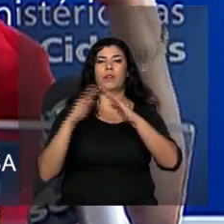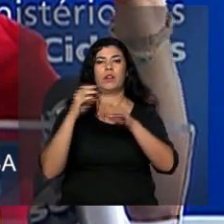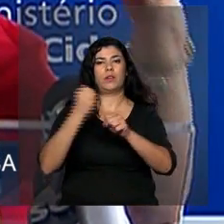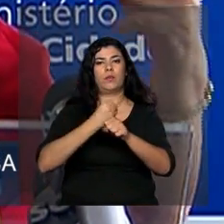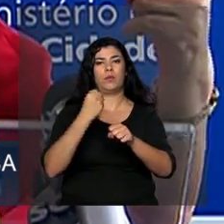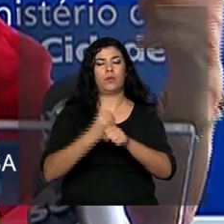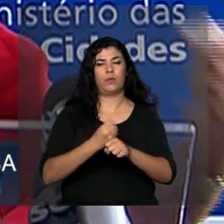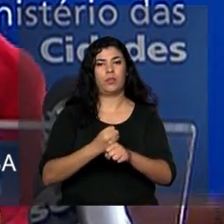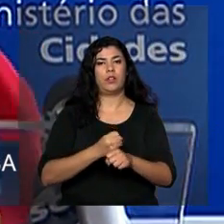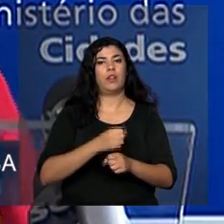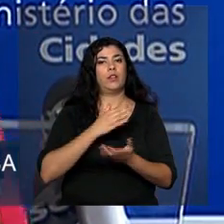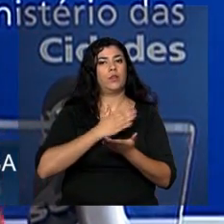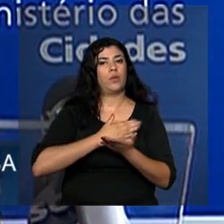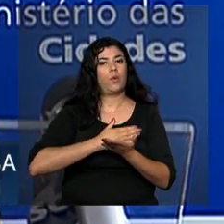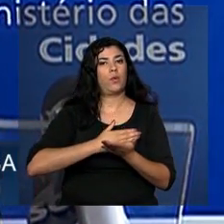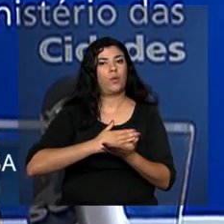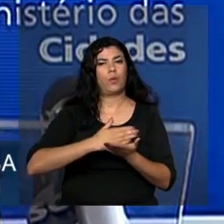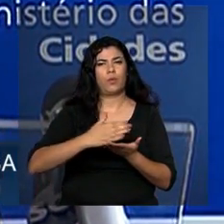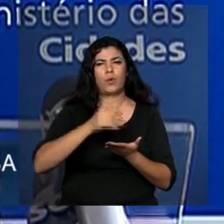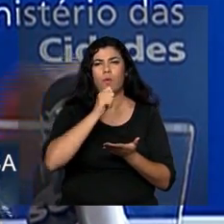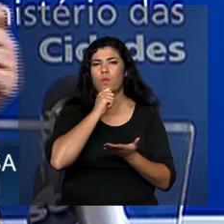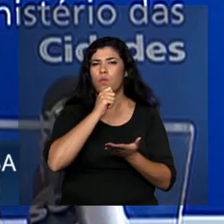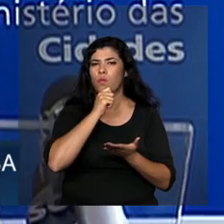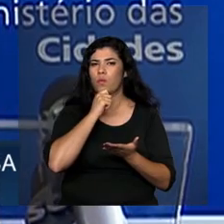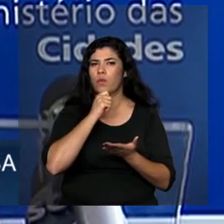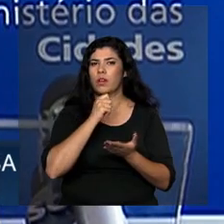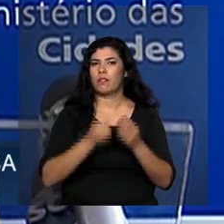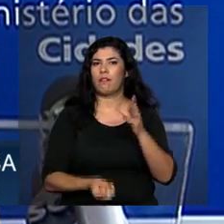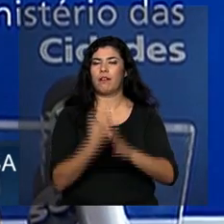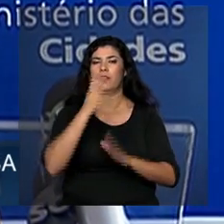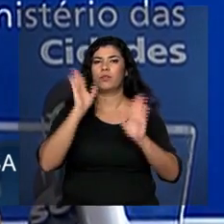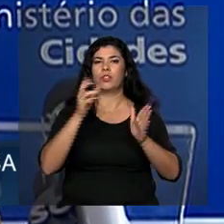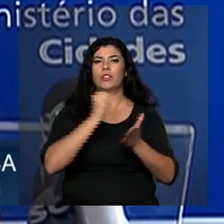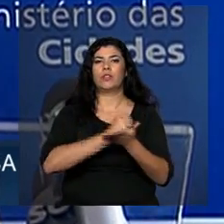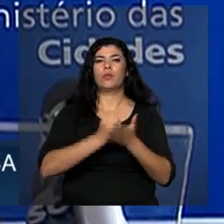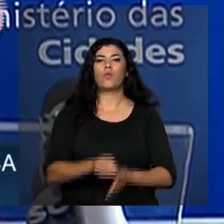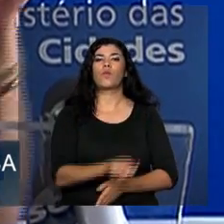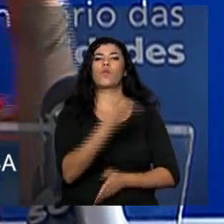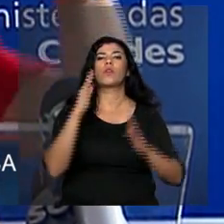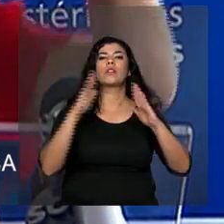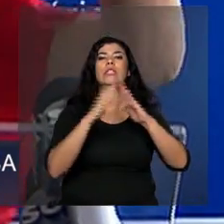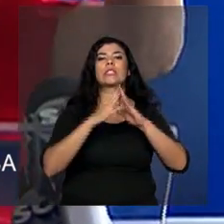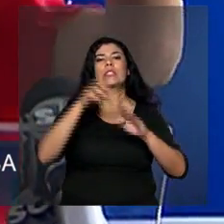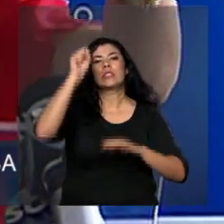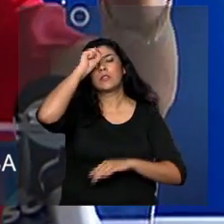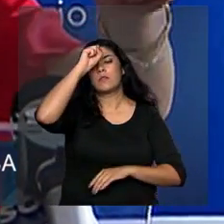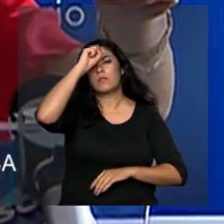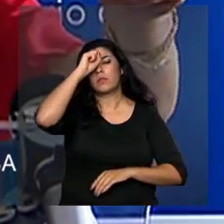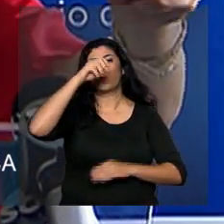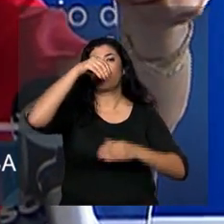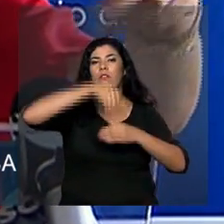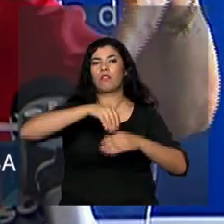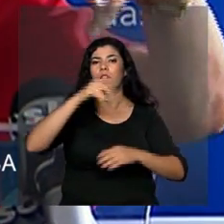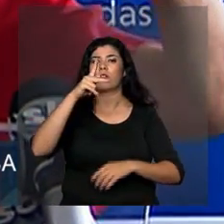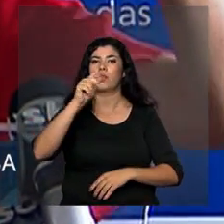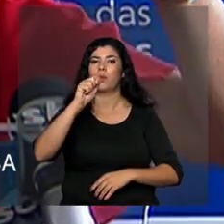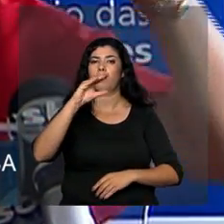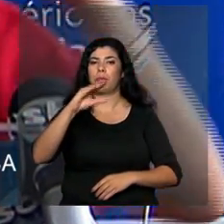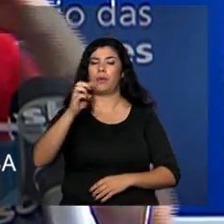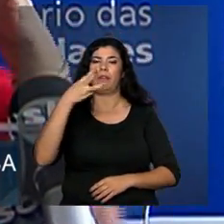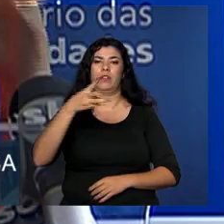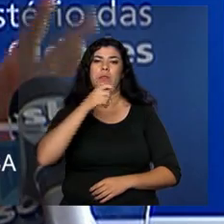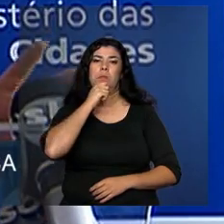3 para debate. Nós não começamos a discussão quanto vai ser aqui para a prefeitura tal, quanto vai ser para a prefeitura